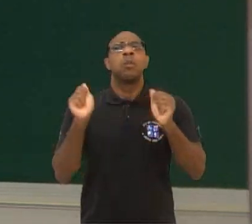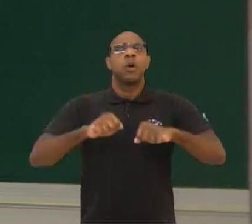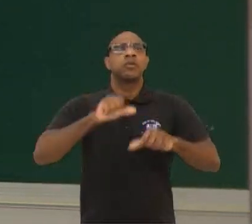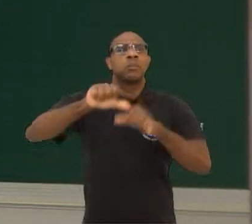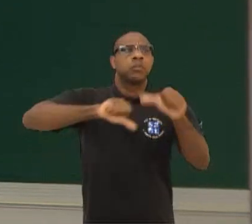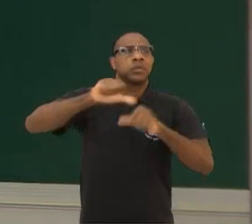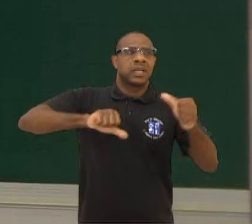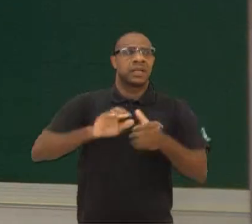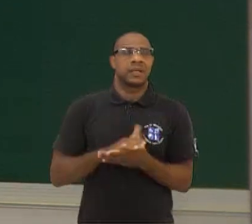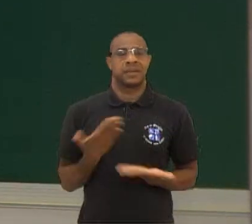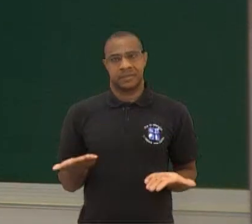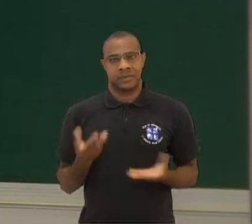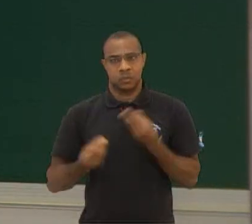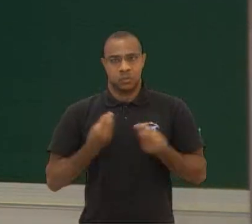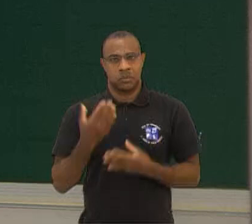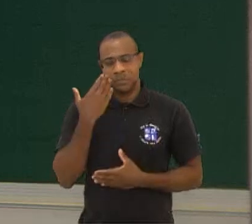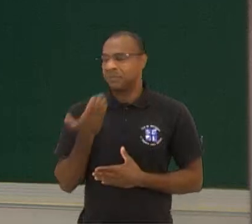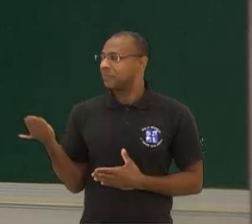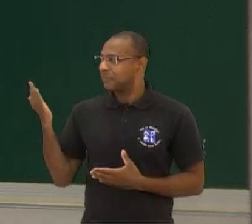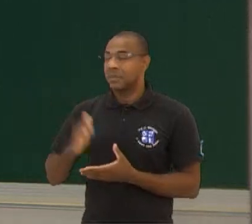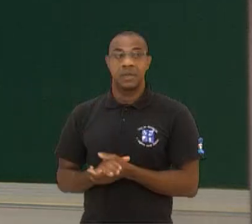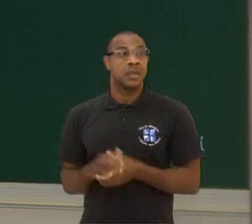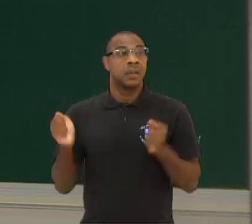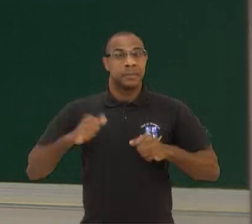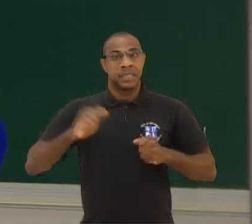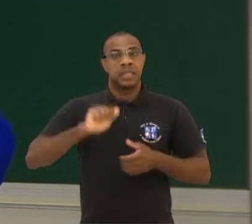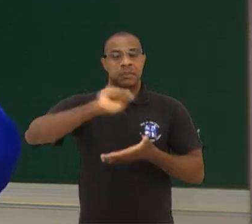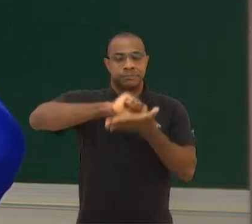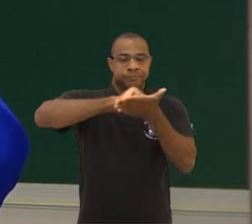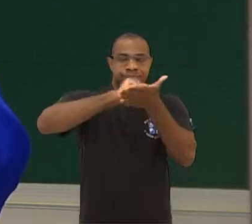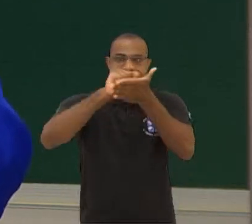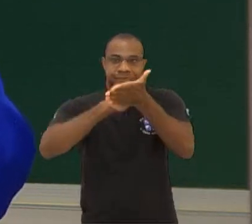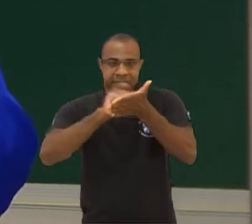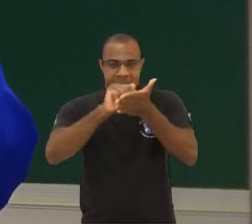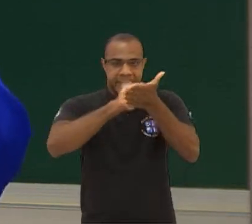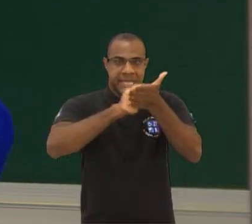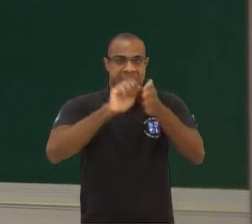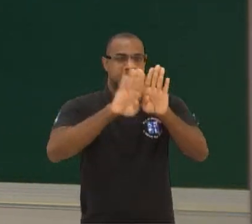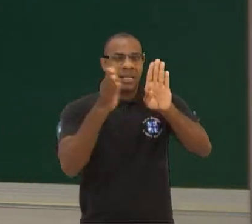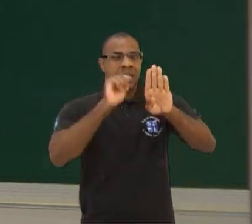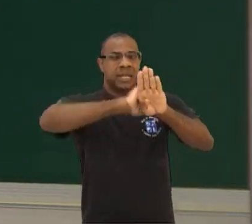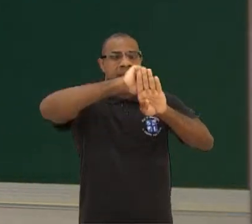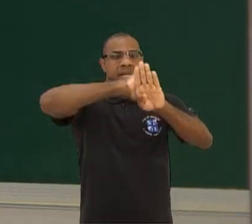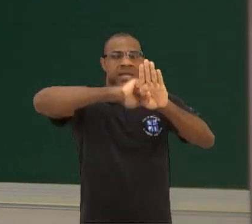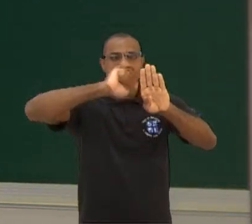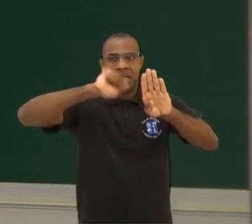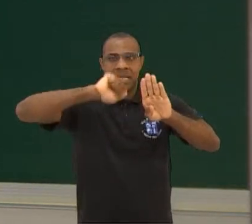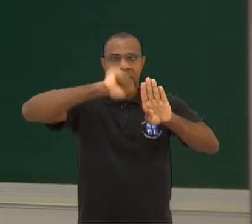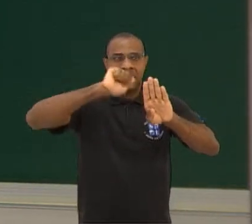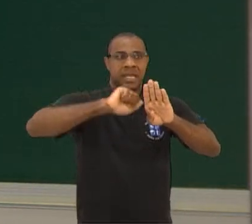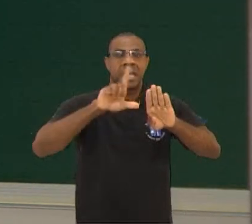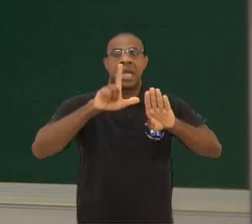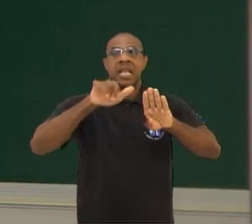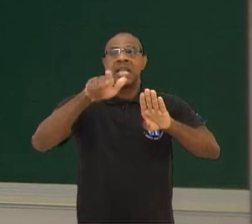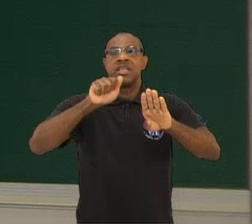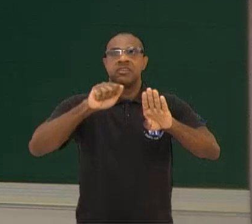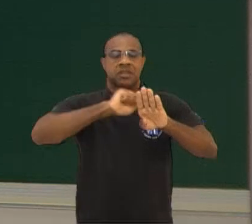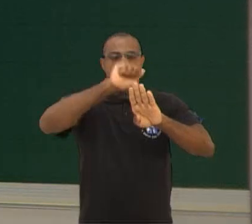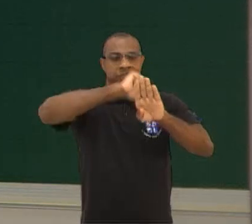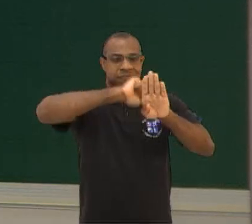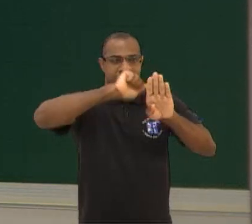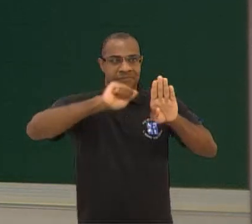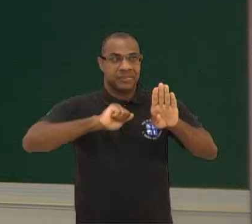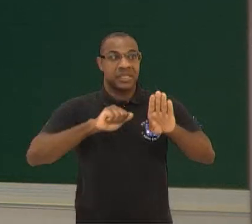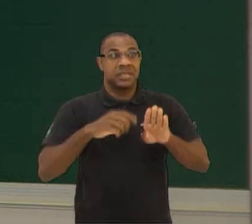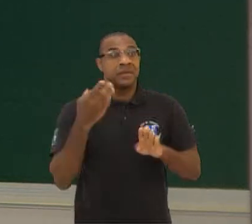restaurá-lo? Bom, primeiro passo, Fernando, você tem que lixar o portão. Na realidade, você tem que observar se